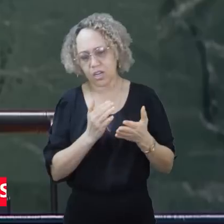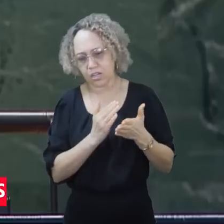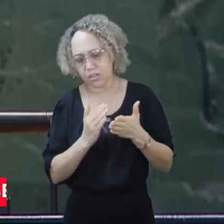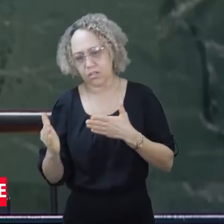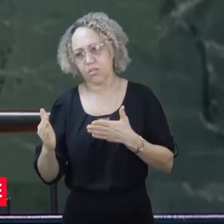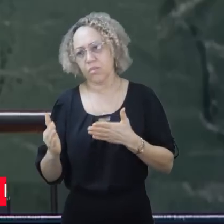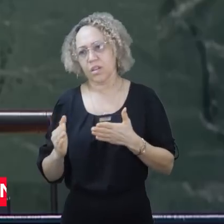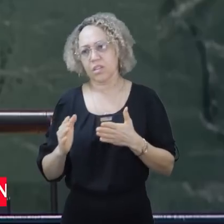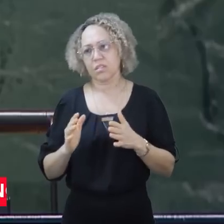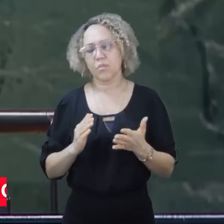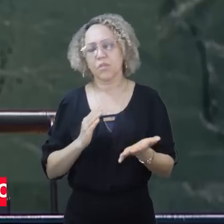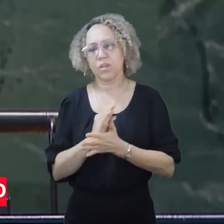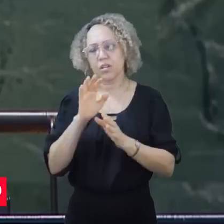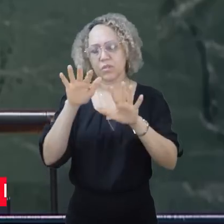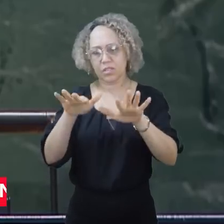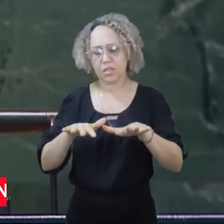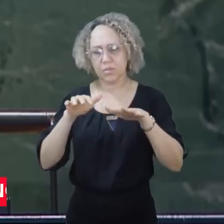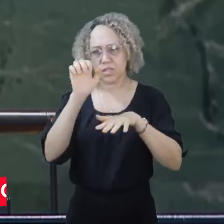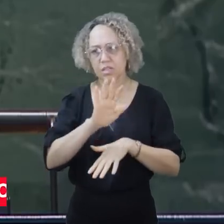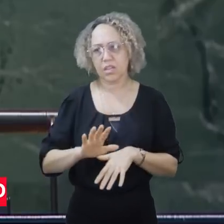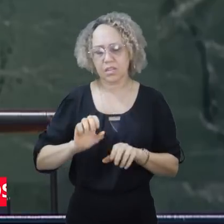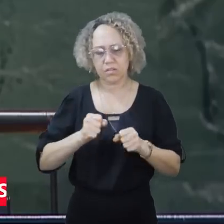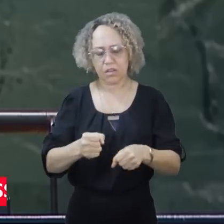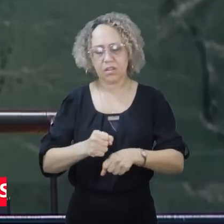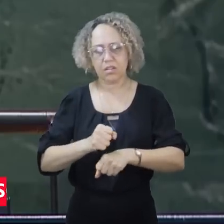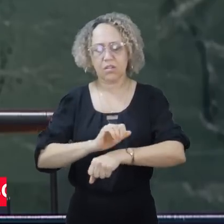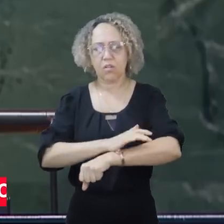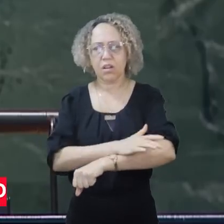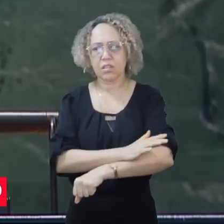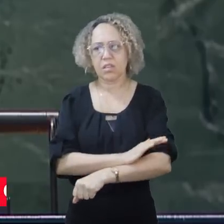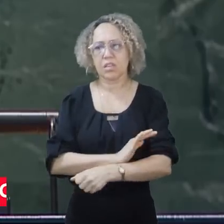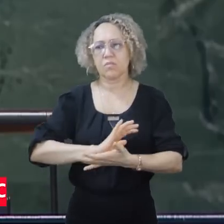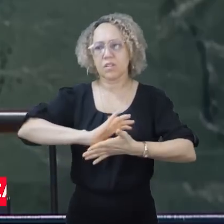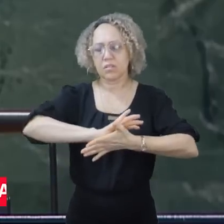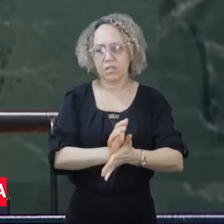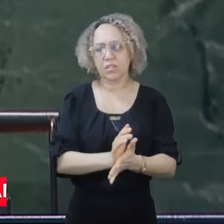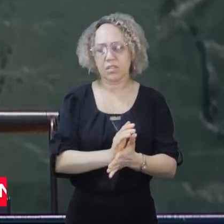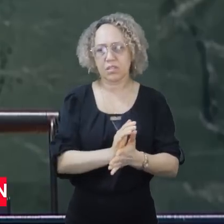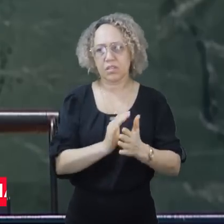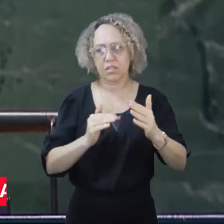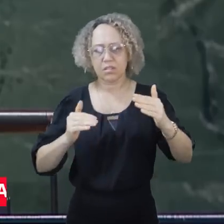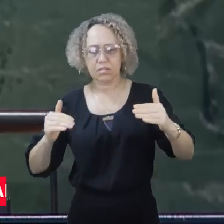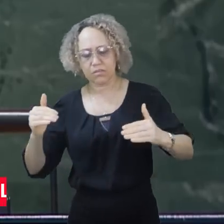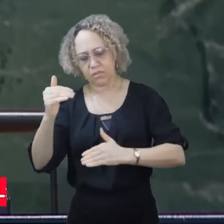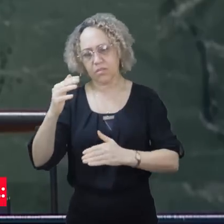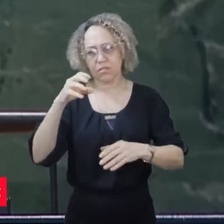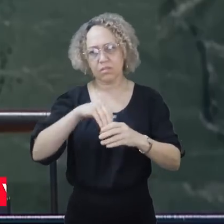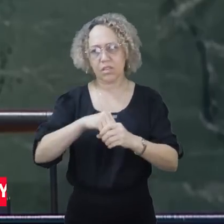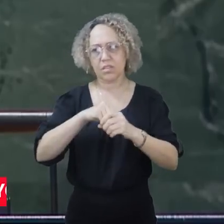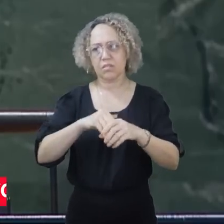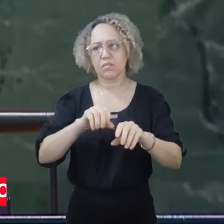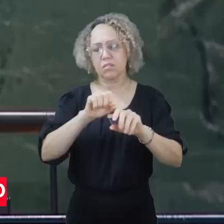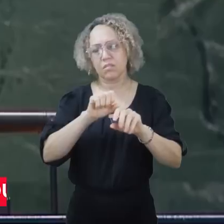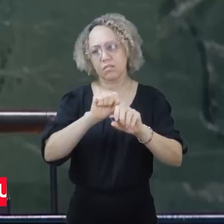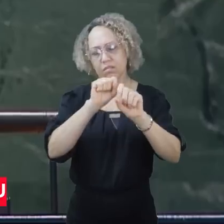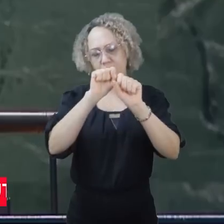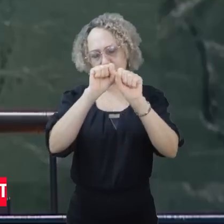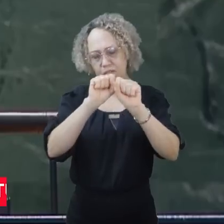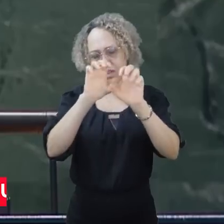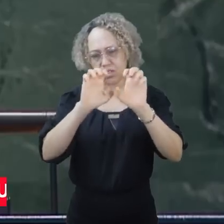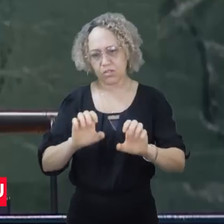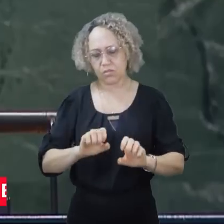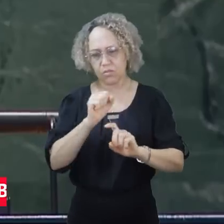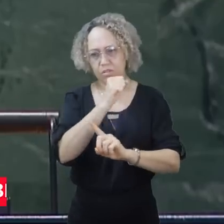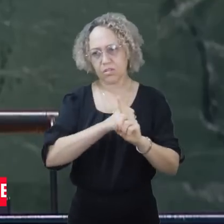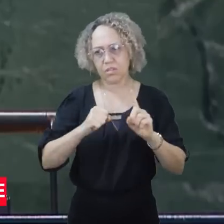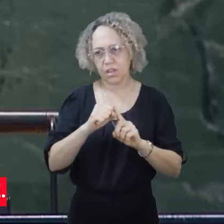para intensificar o combate ao racismo, à discriminação e às desigualdades sistêmicas, confirmando que esta não é uma